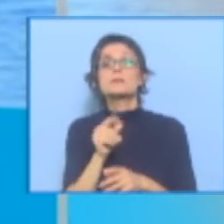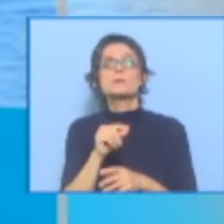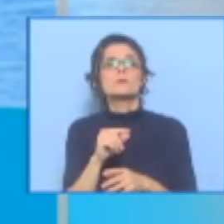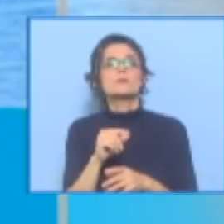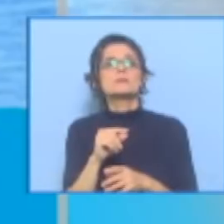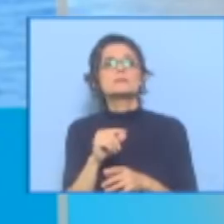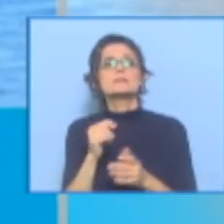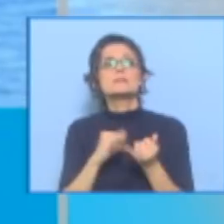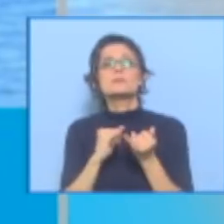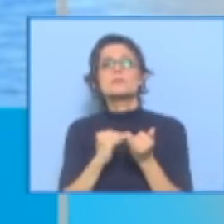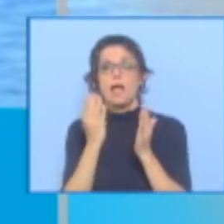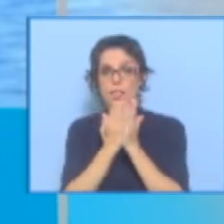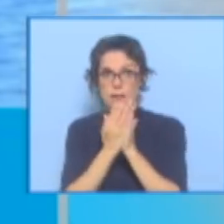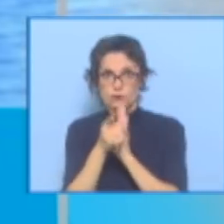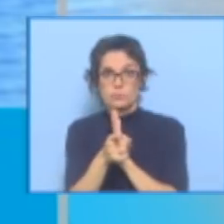importante,